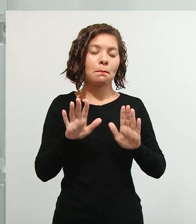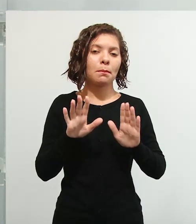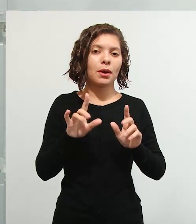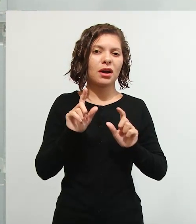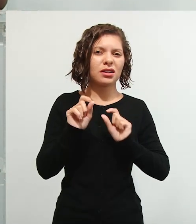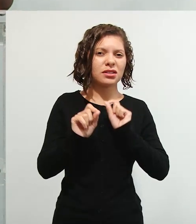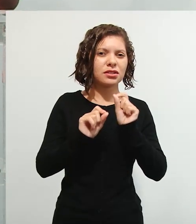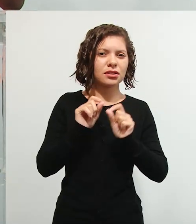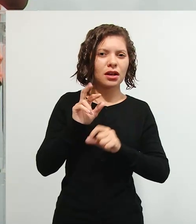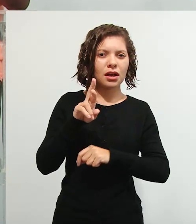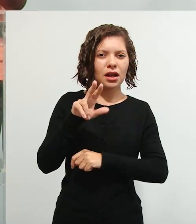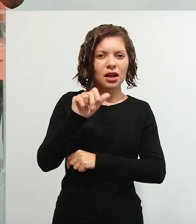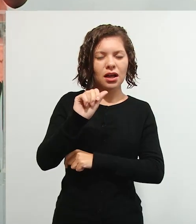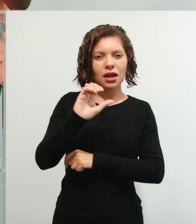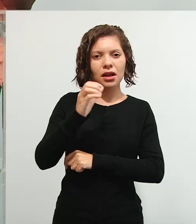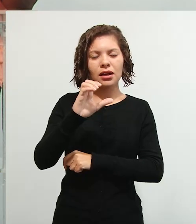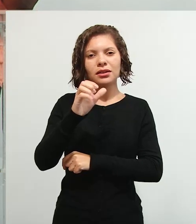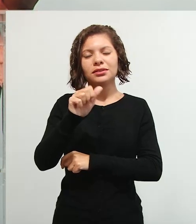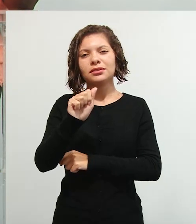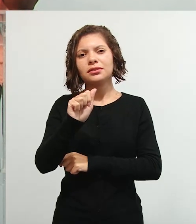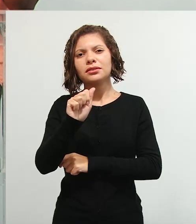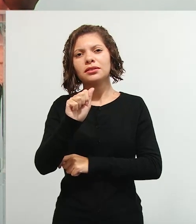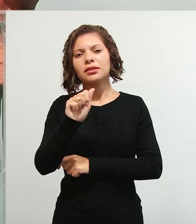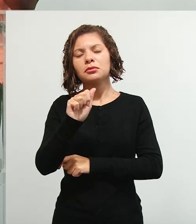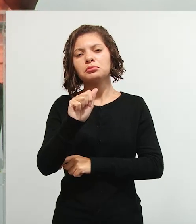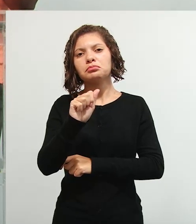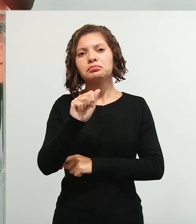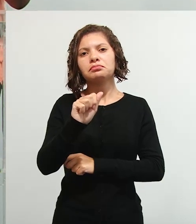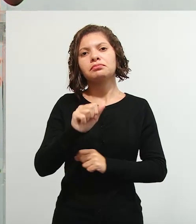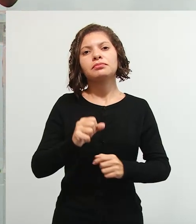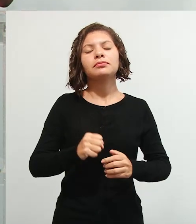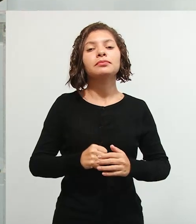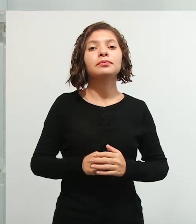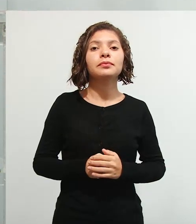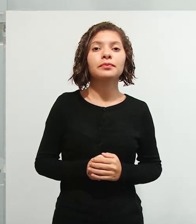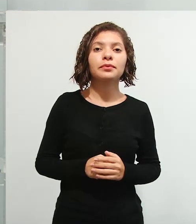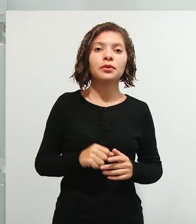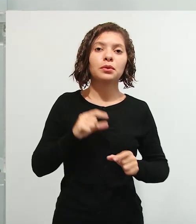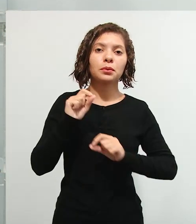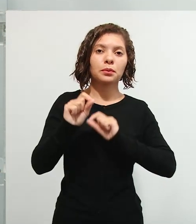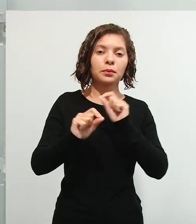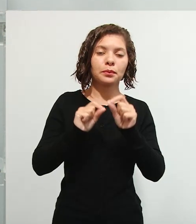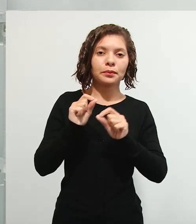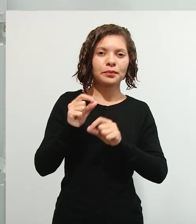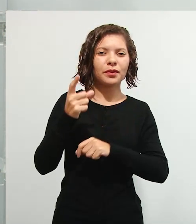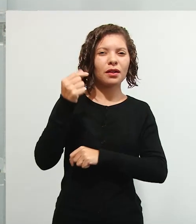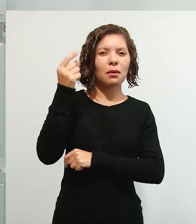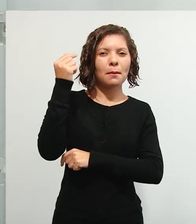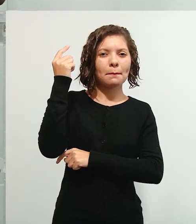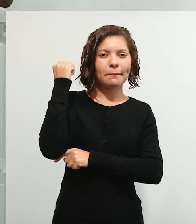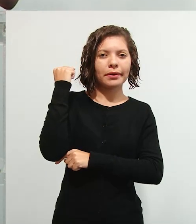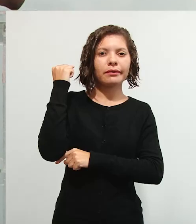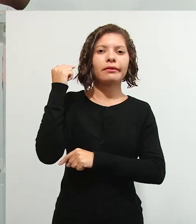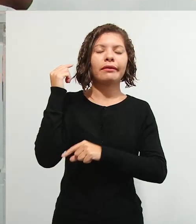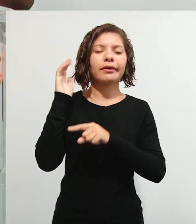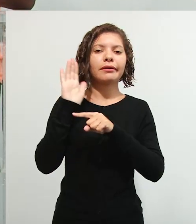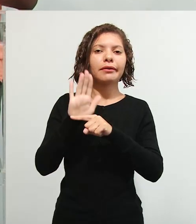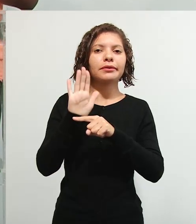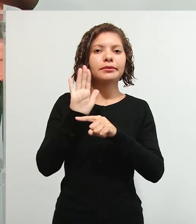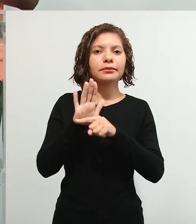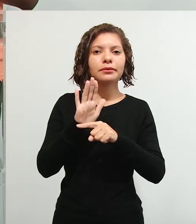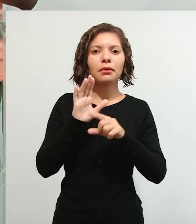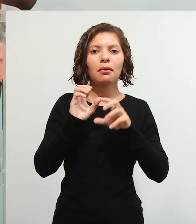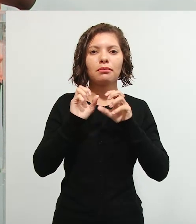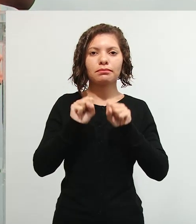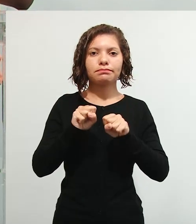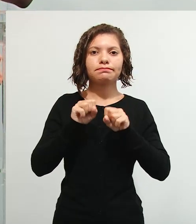Relacionada a essa construção social de raça, né, que serviu para empreendimentos coloniais